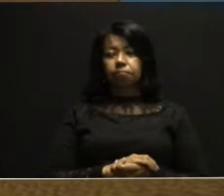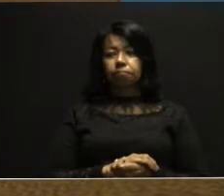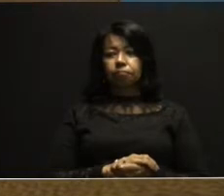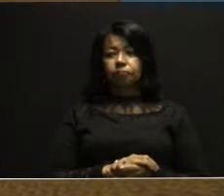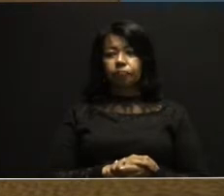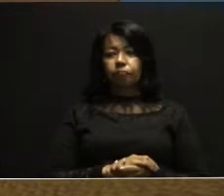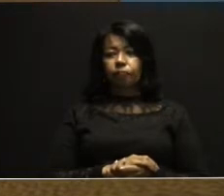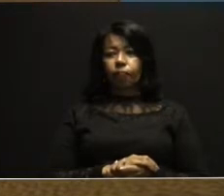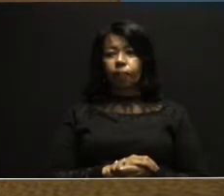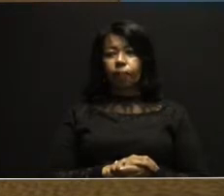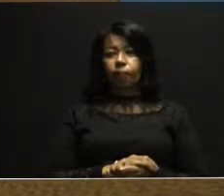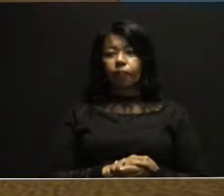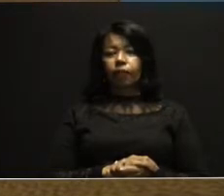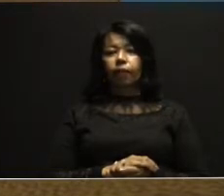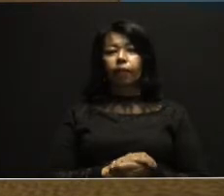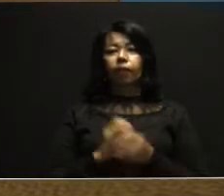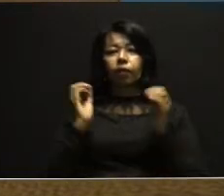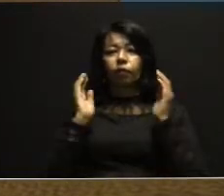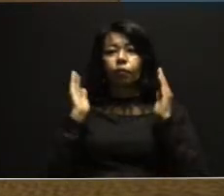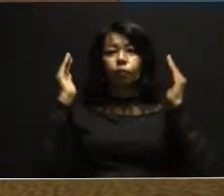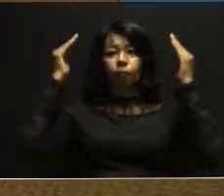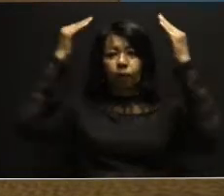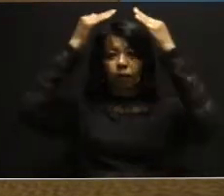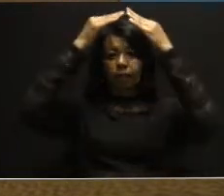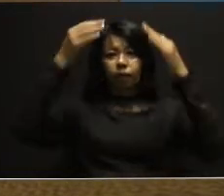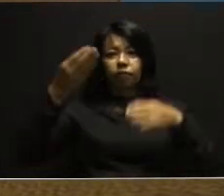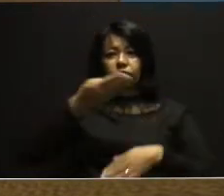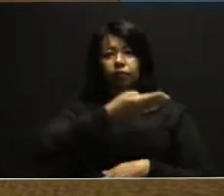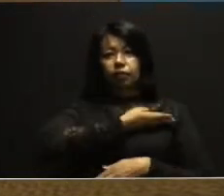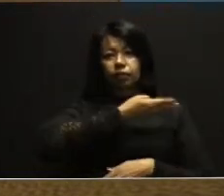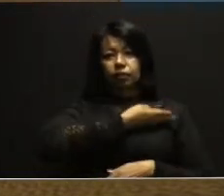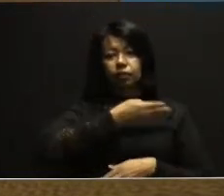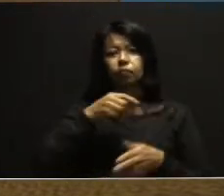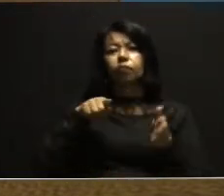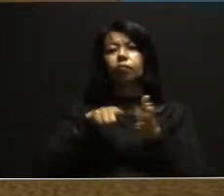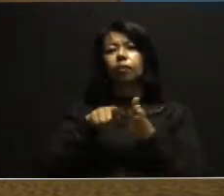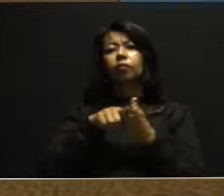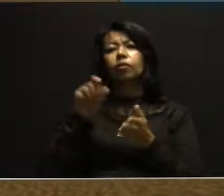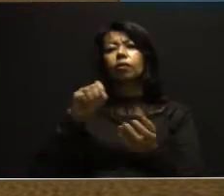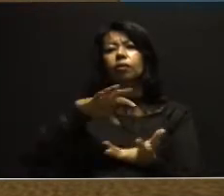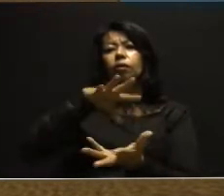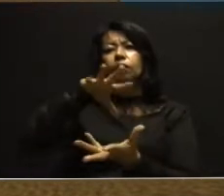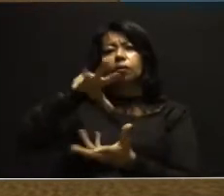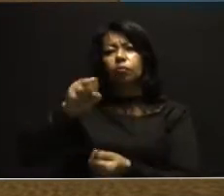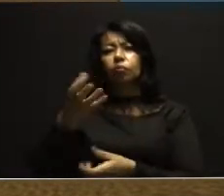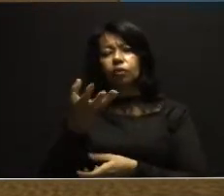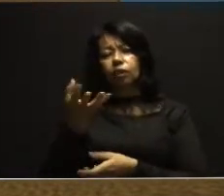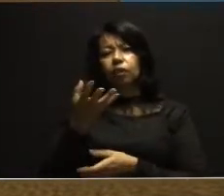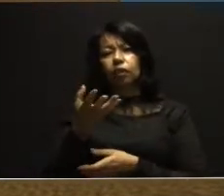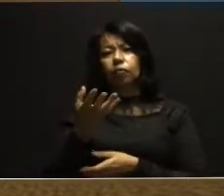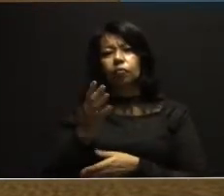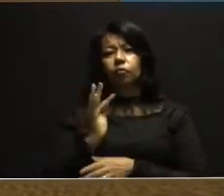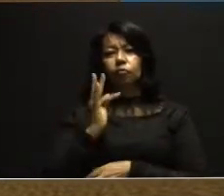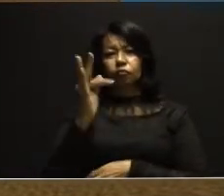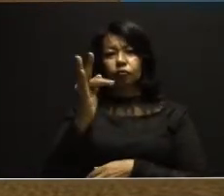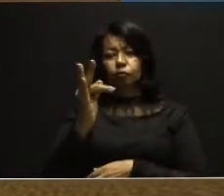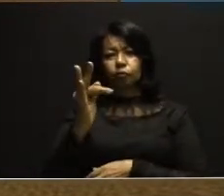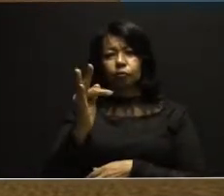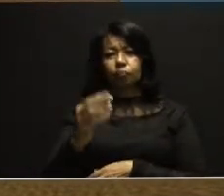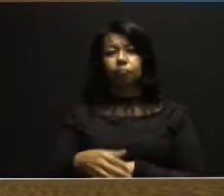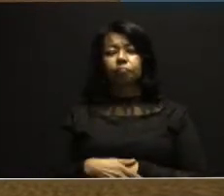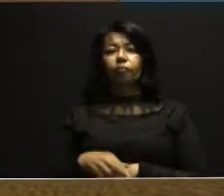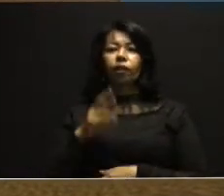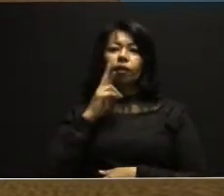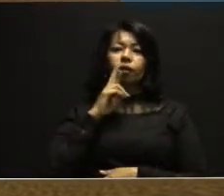Concluindo, cito o Papa Francisco, que pergunta: que mundo queremos deixar para o futuro? Ele